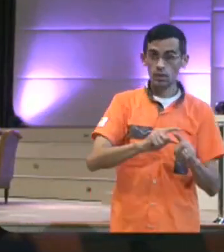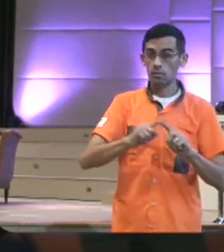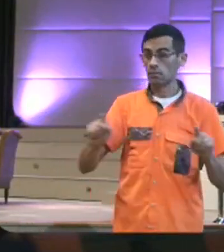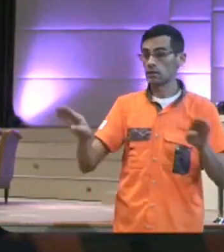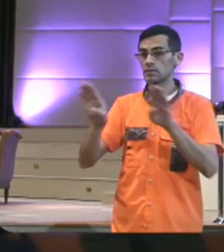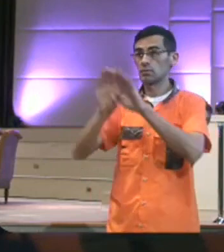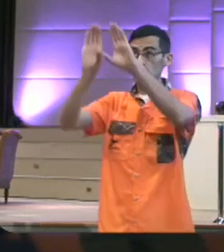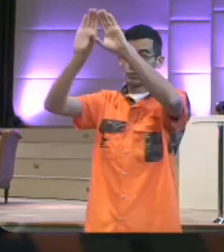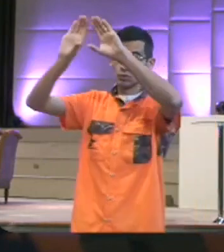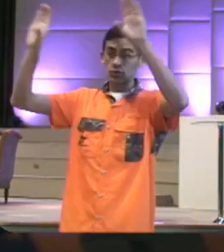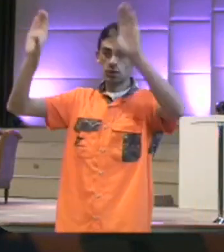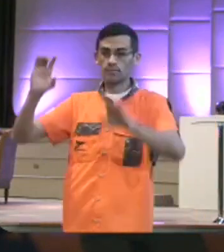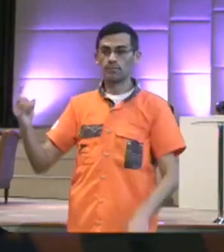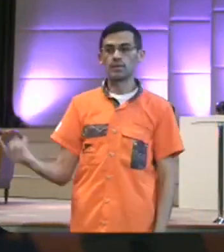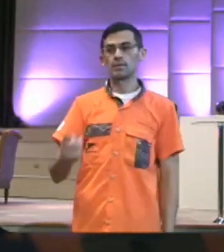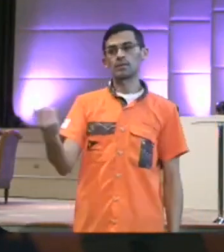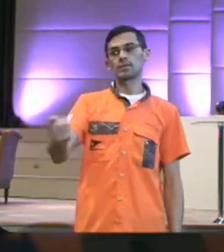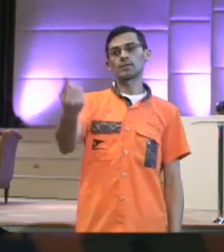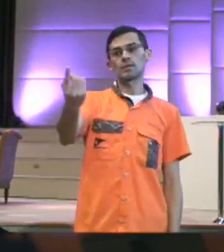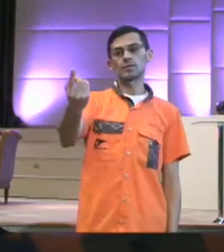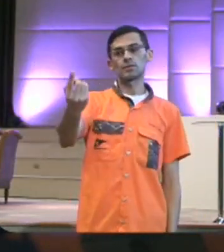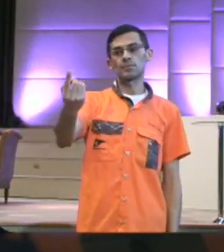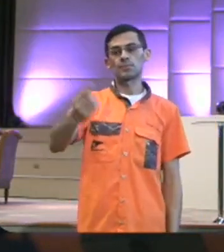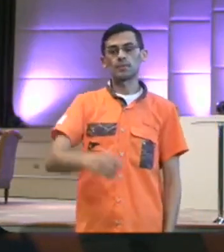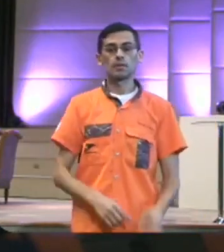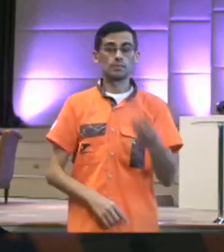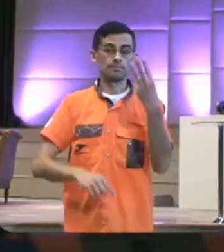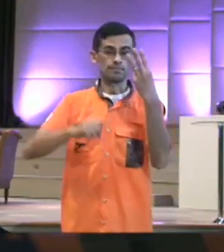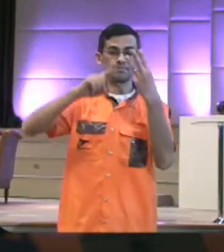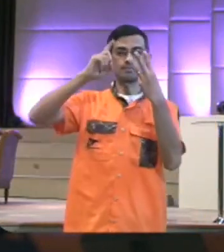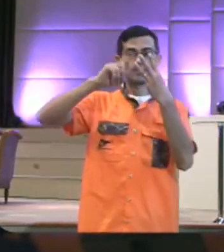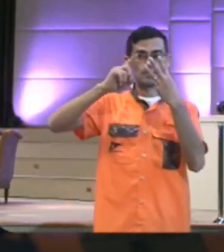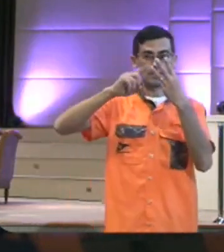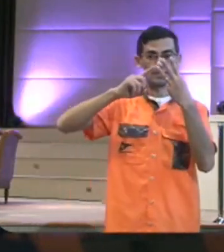na eternidade. Uma terceira razão